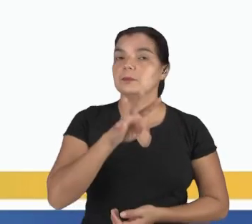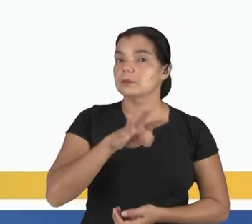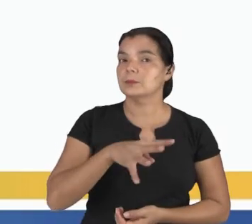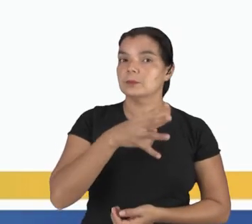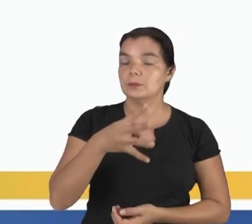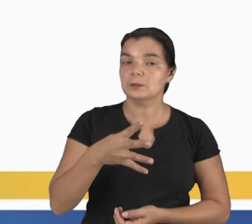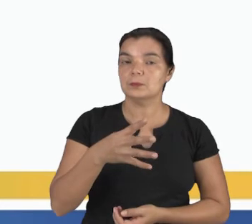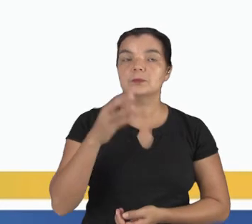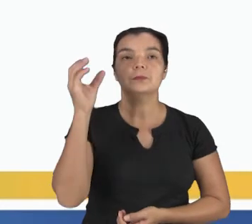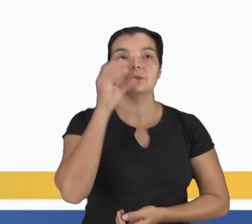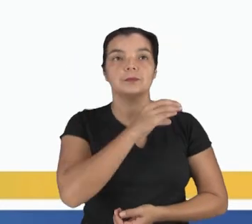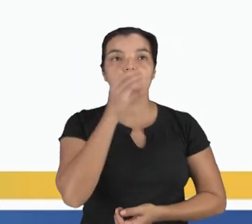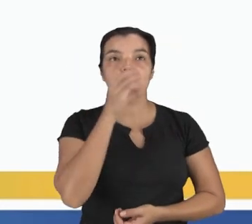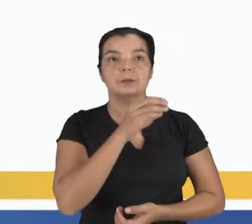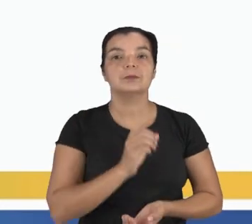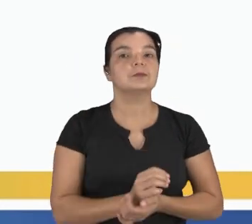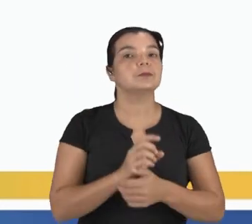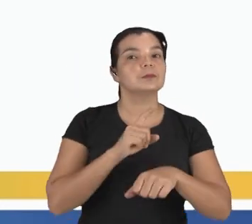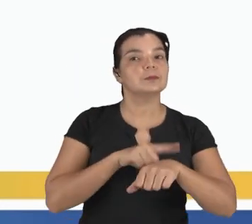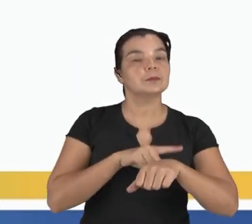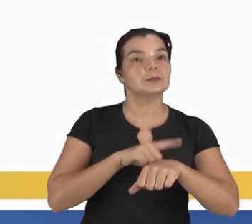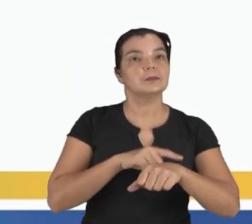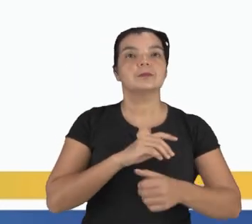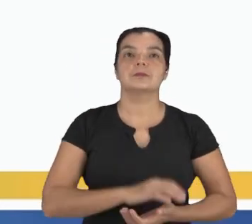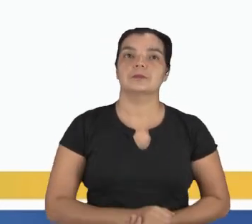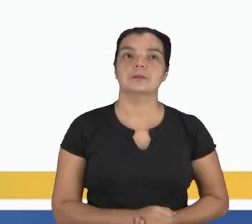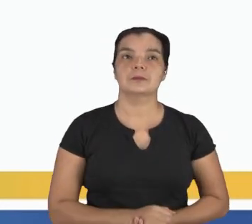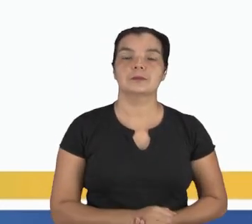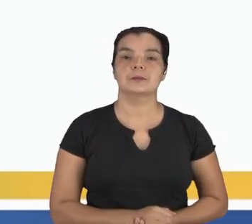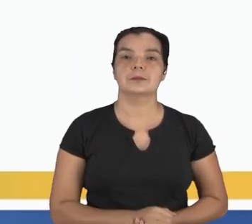nós temos a velocidade e o tempo.